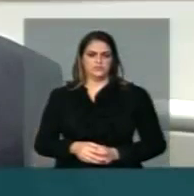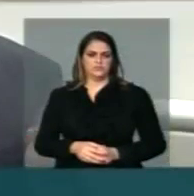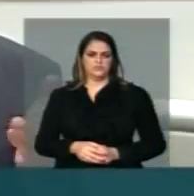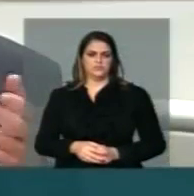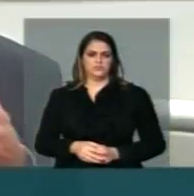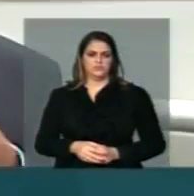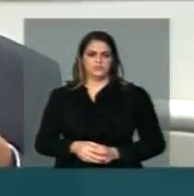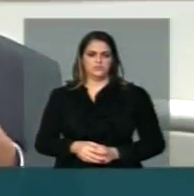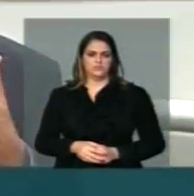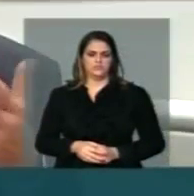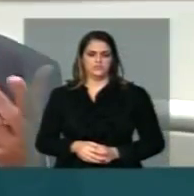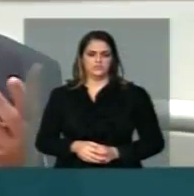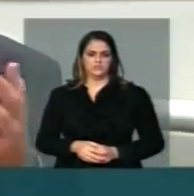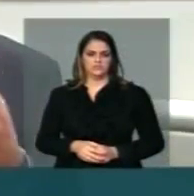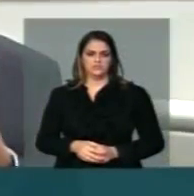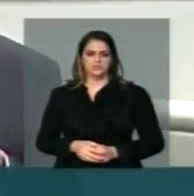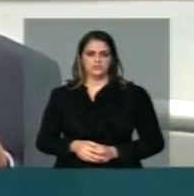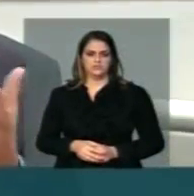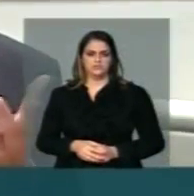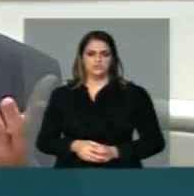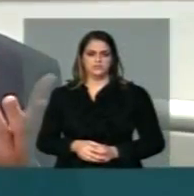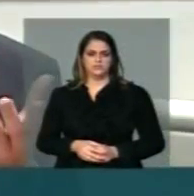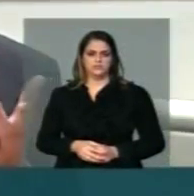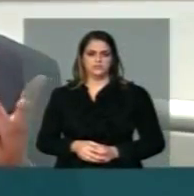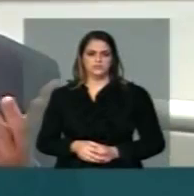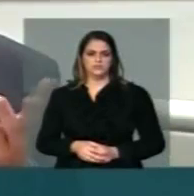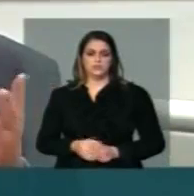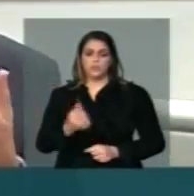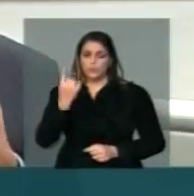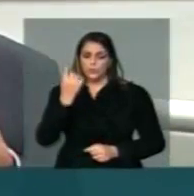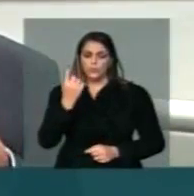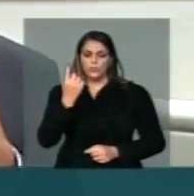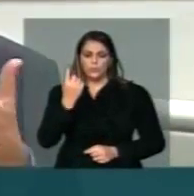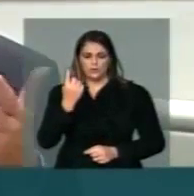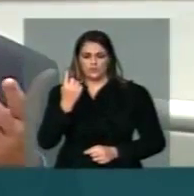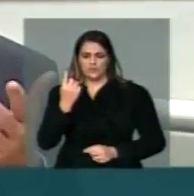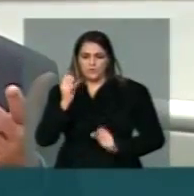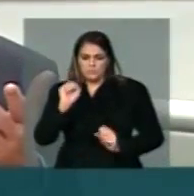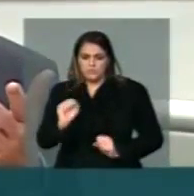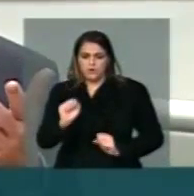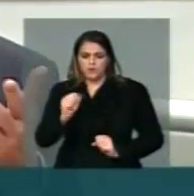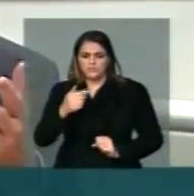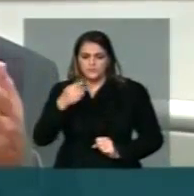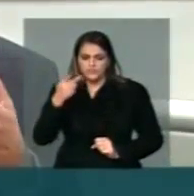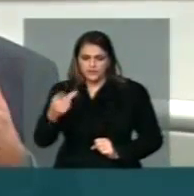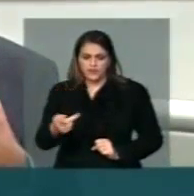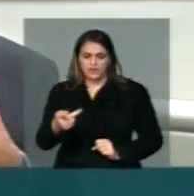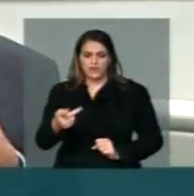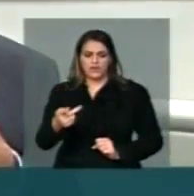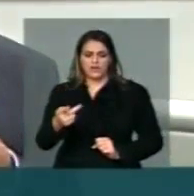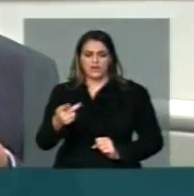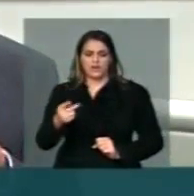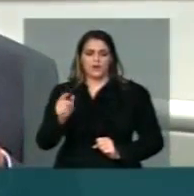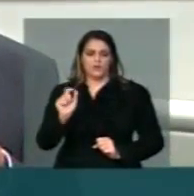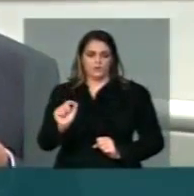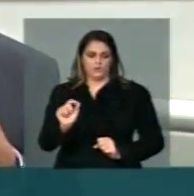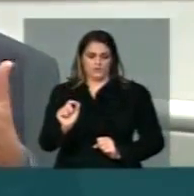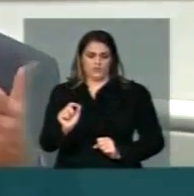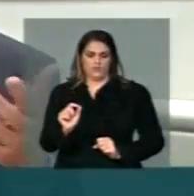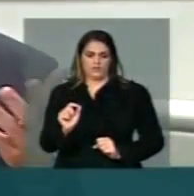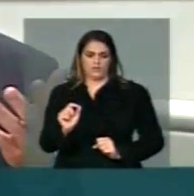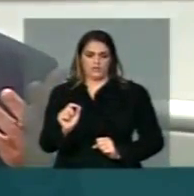O senhor vai me permitir, mas a única coisa que eu poderia dizer, passado esse tempo, é que